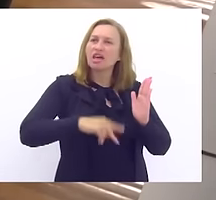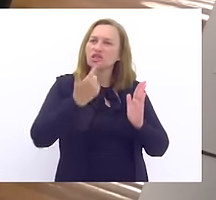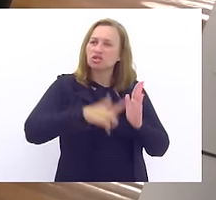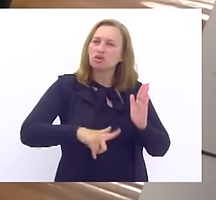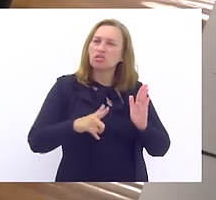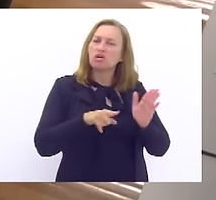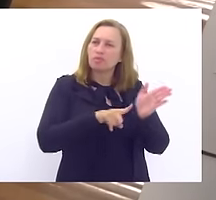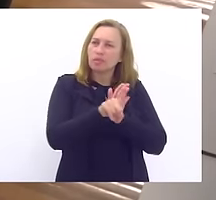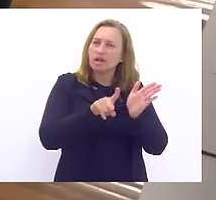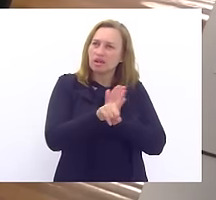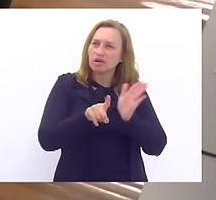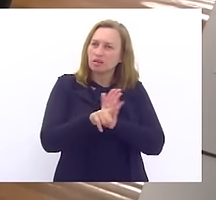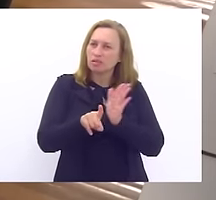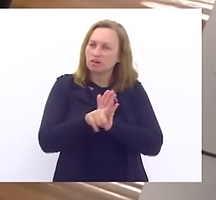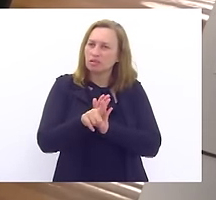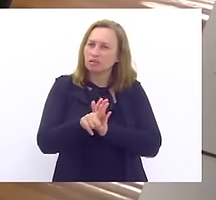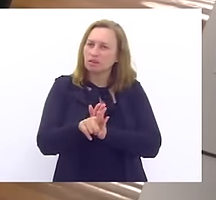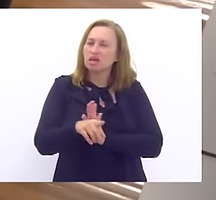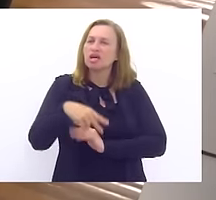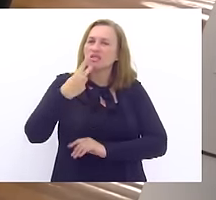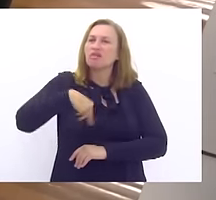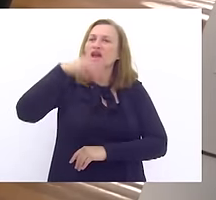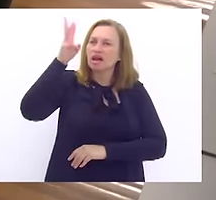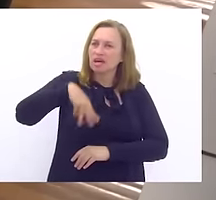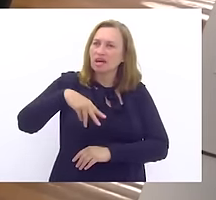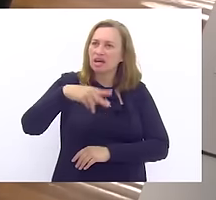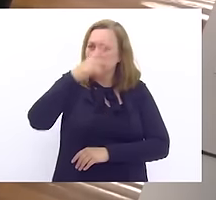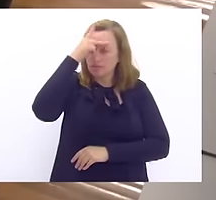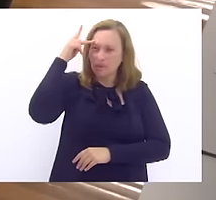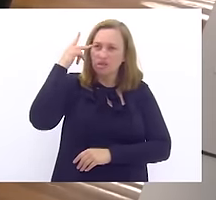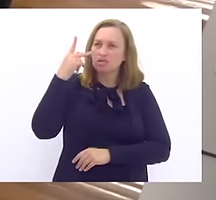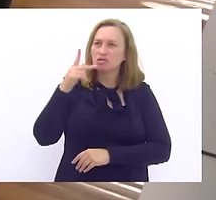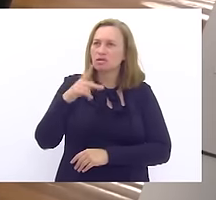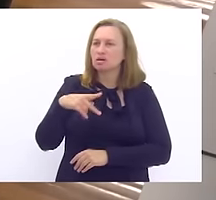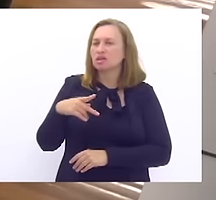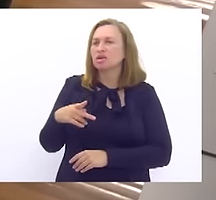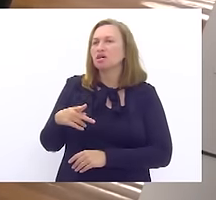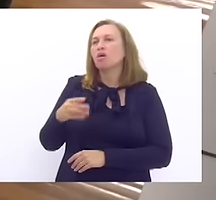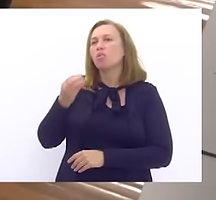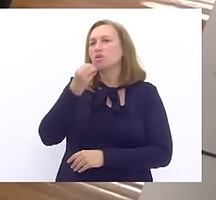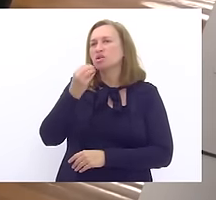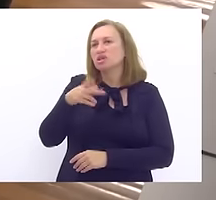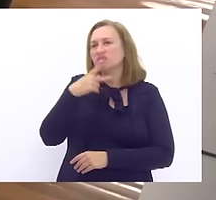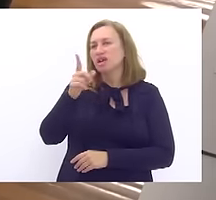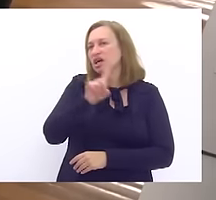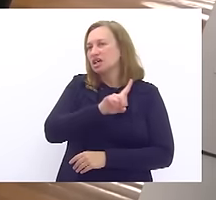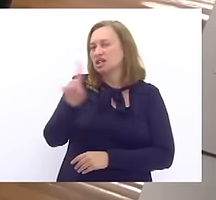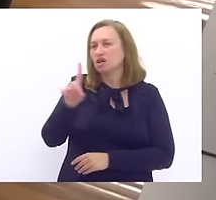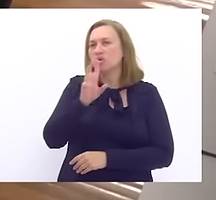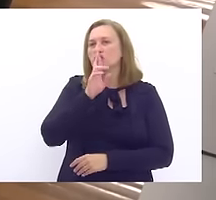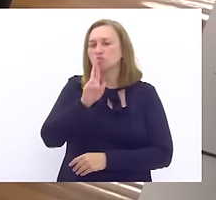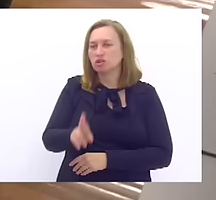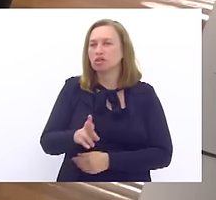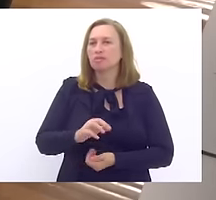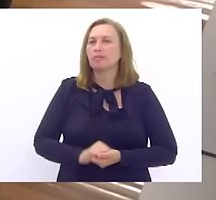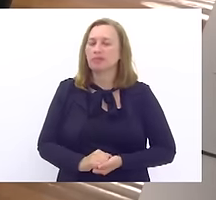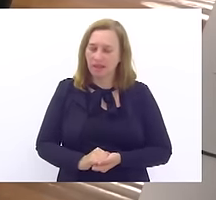e diga a quem está direcionando e que a pessoa que está sendo direcionada tem a oportunidade de dizer que não vai responder